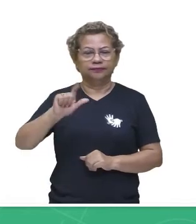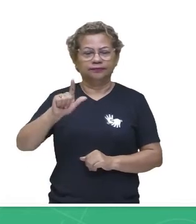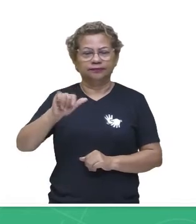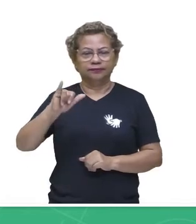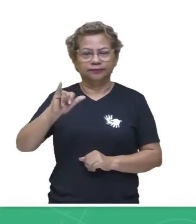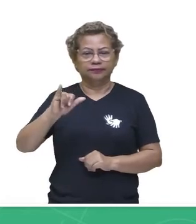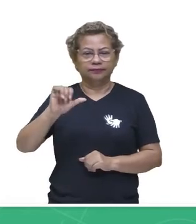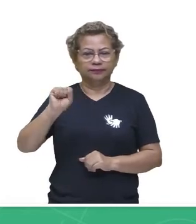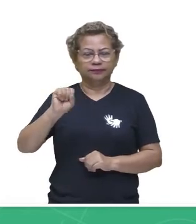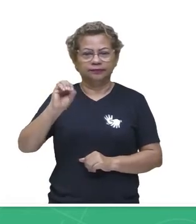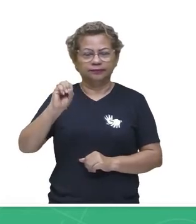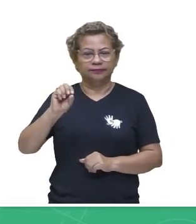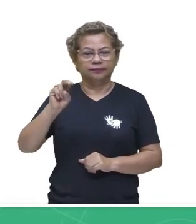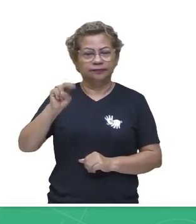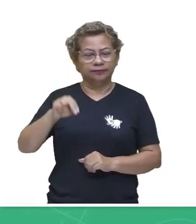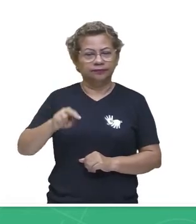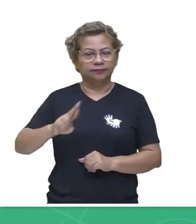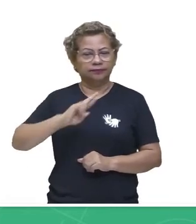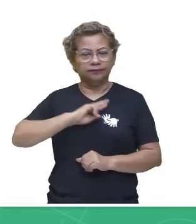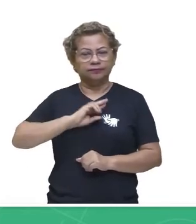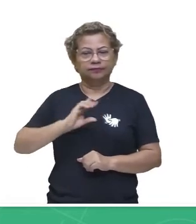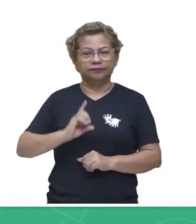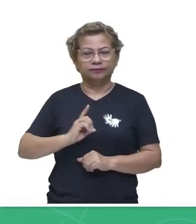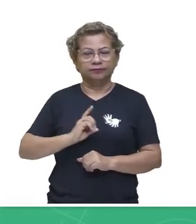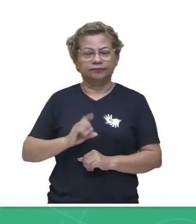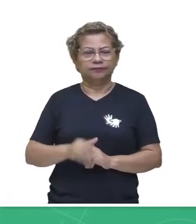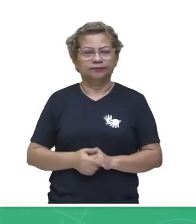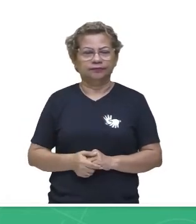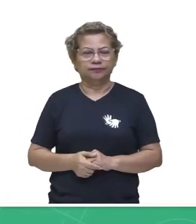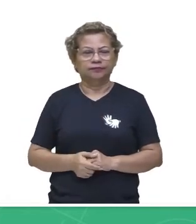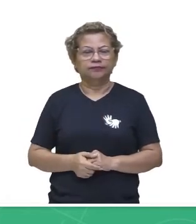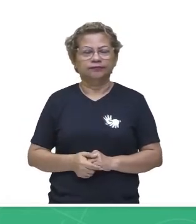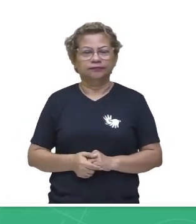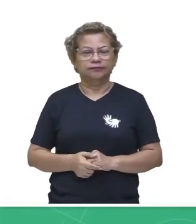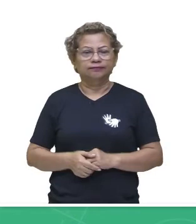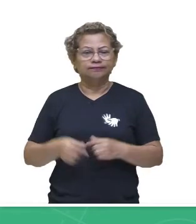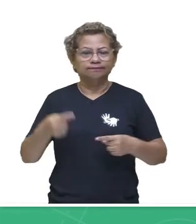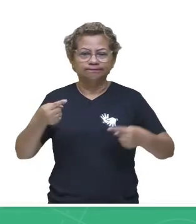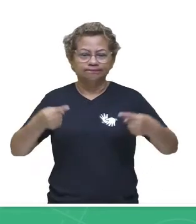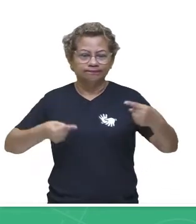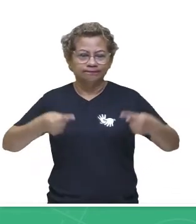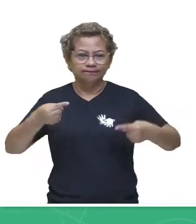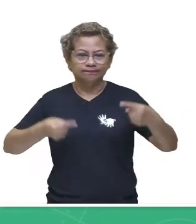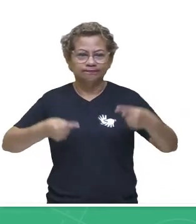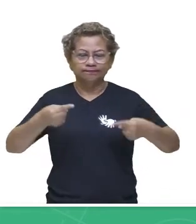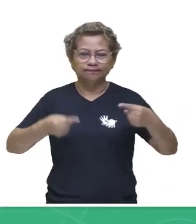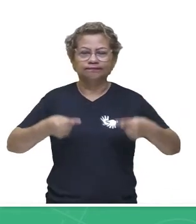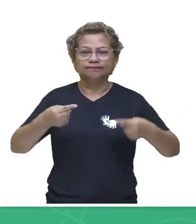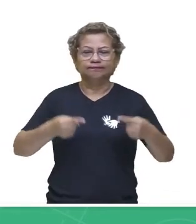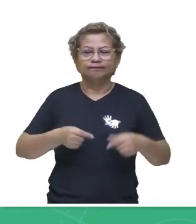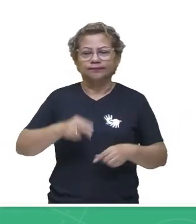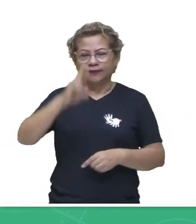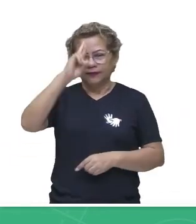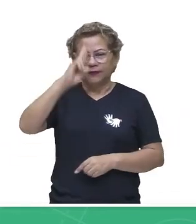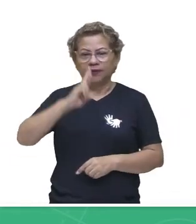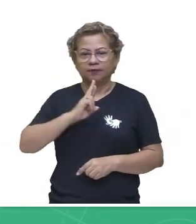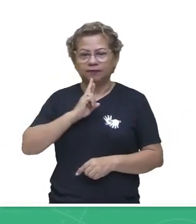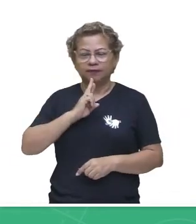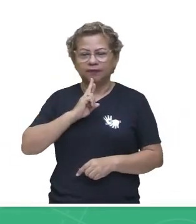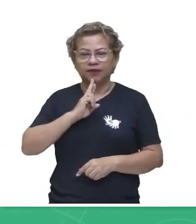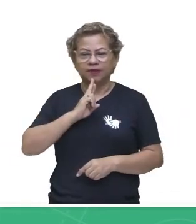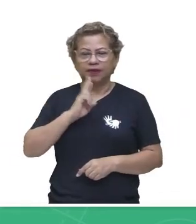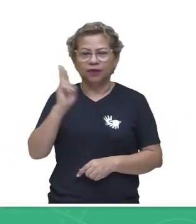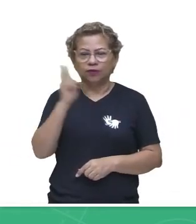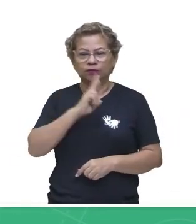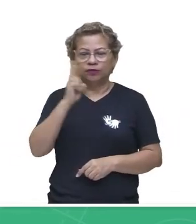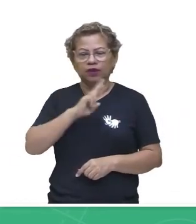D, as disputas entre bolcheviques e mencheviques, não é isso? Pela Rússia. Na verdade, isso vai